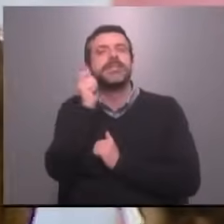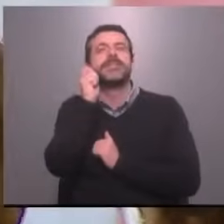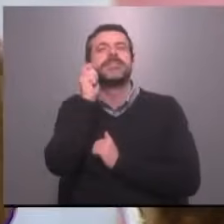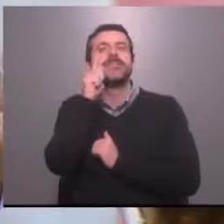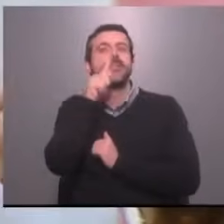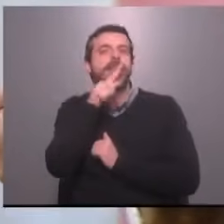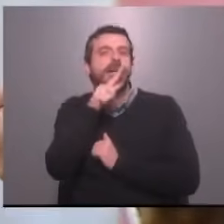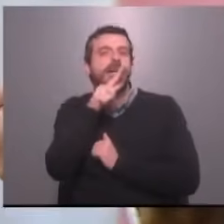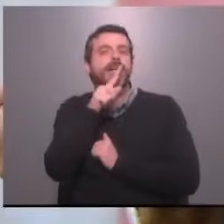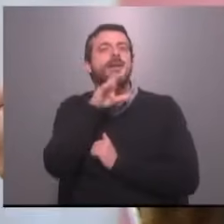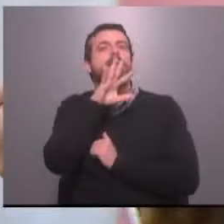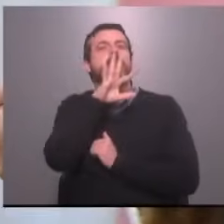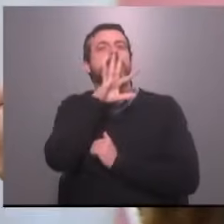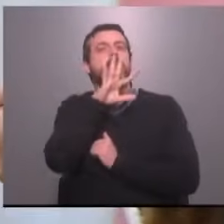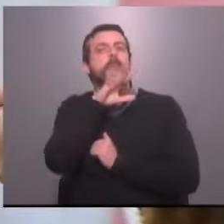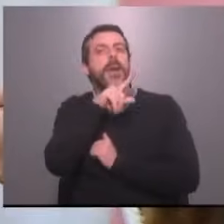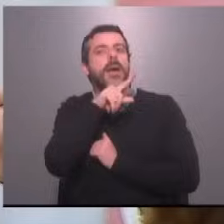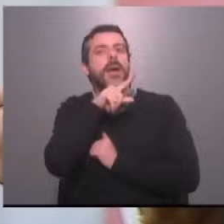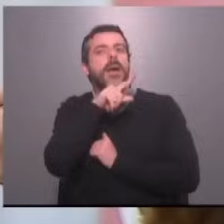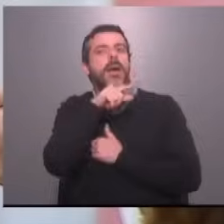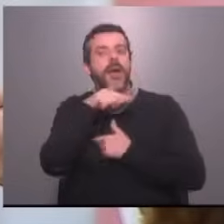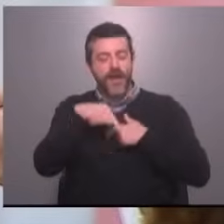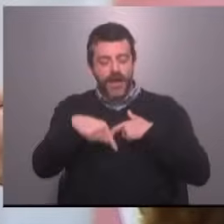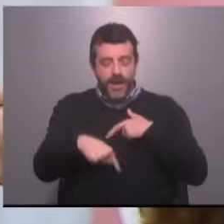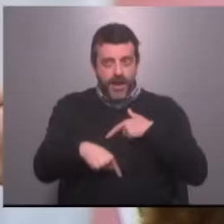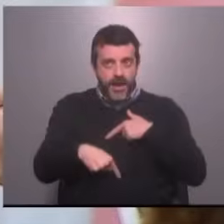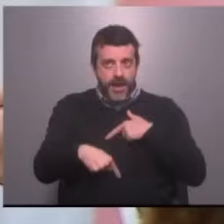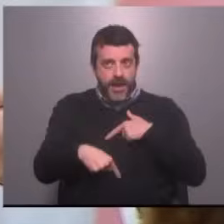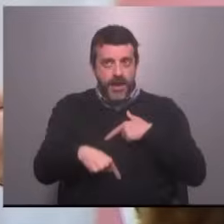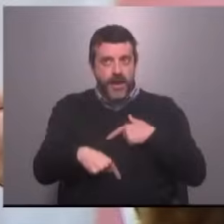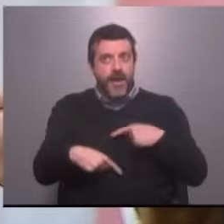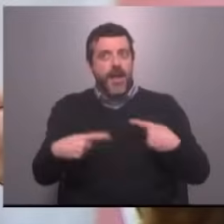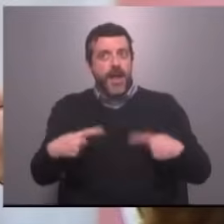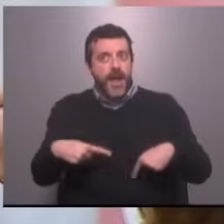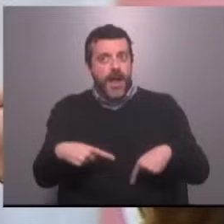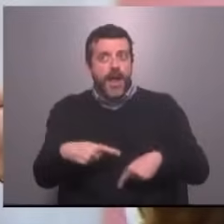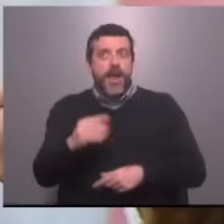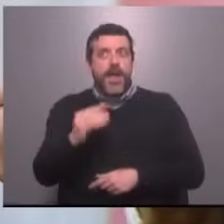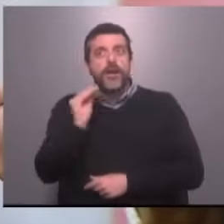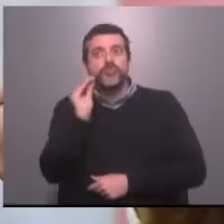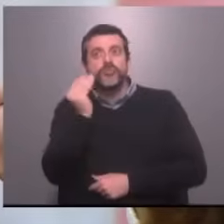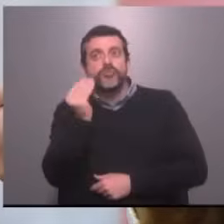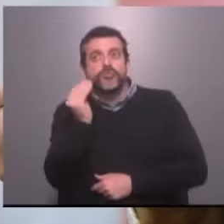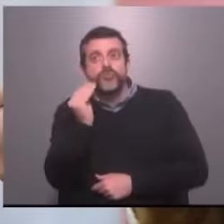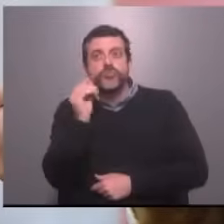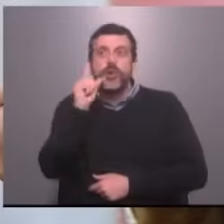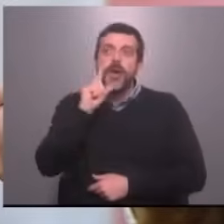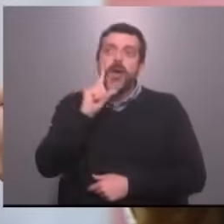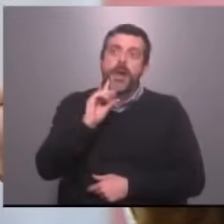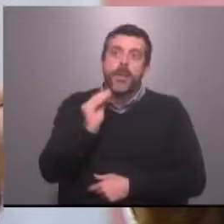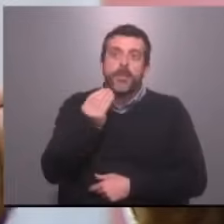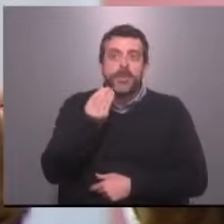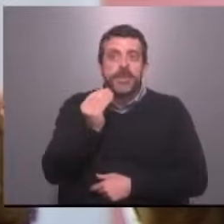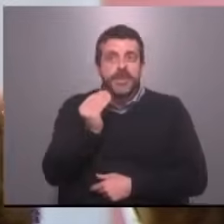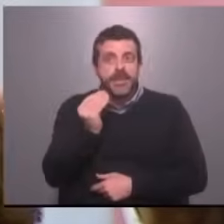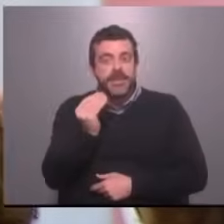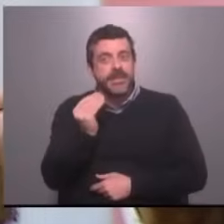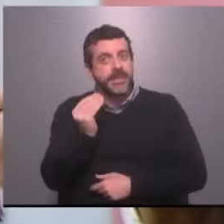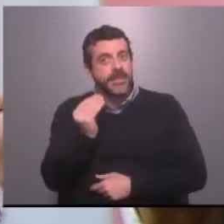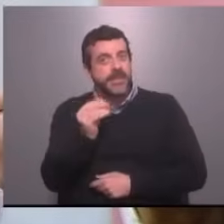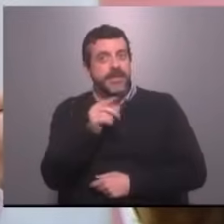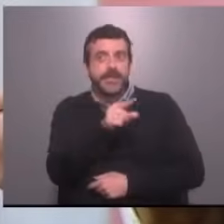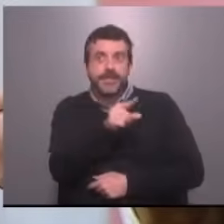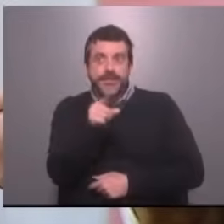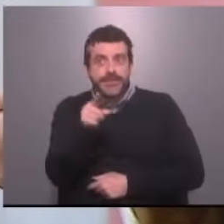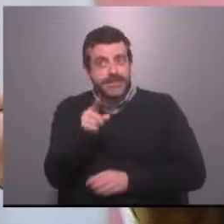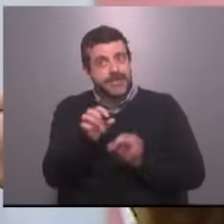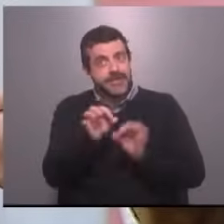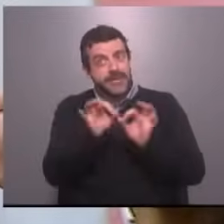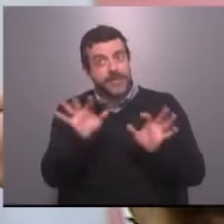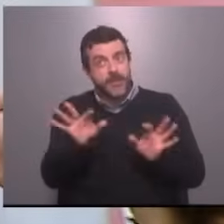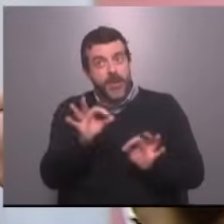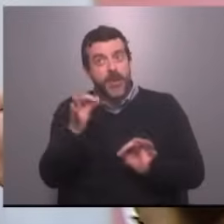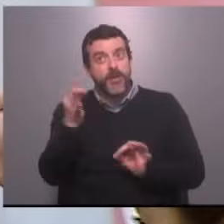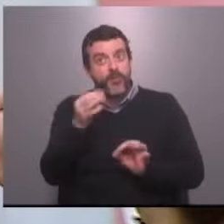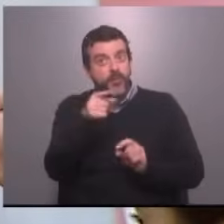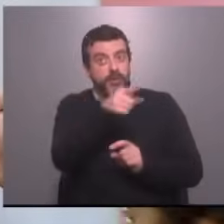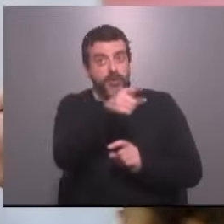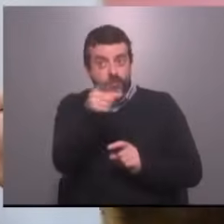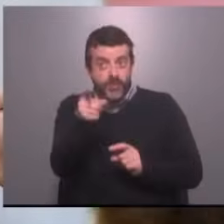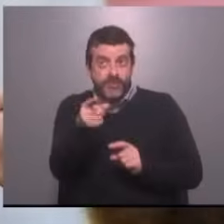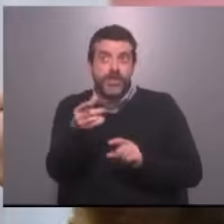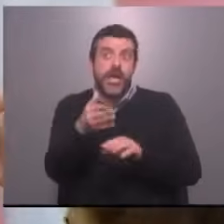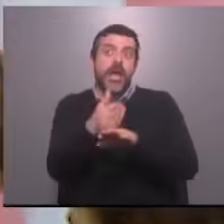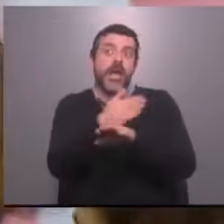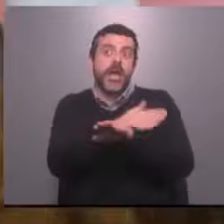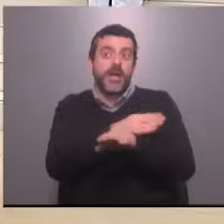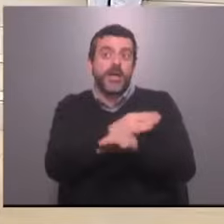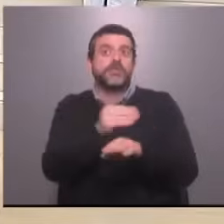maneira particular para as mães que trazem dentro de si um menino ou uma menina, não é? Para dar à luz, como